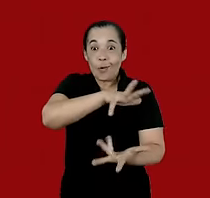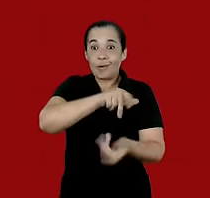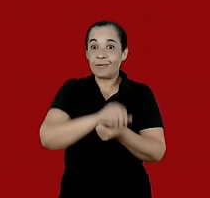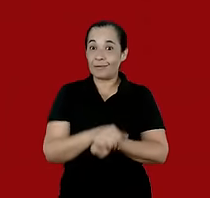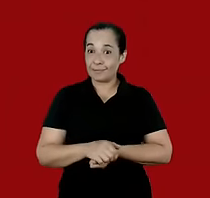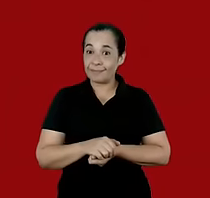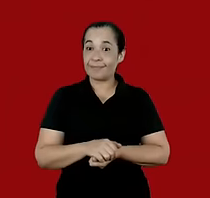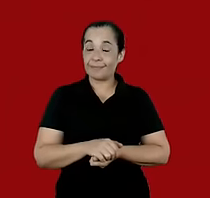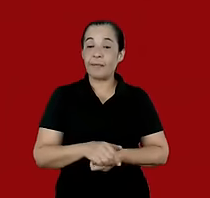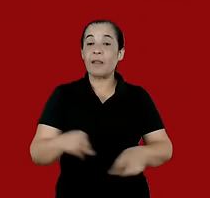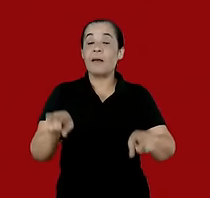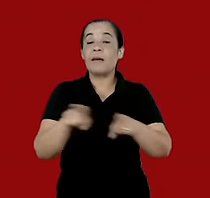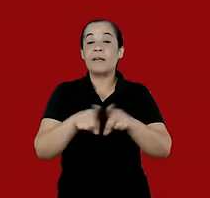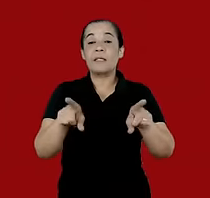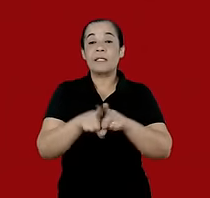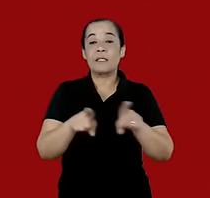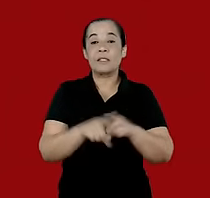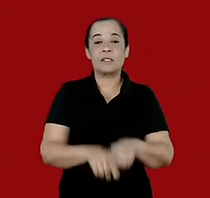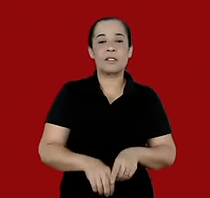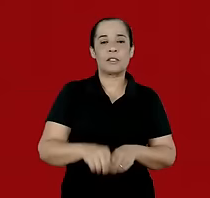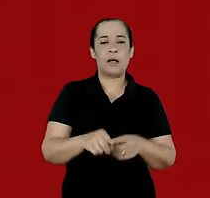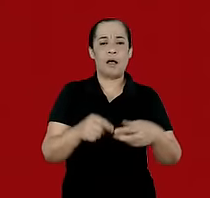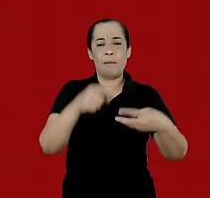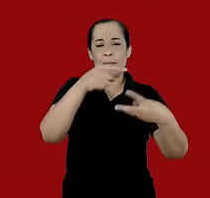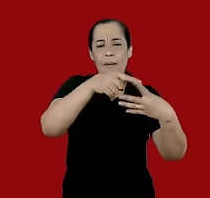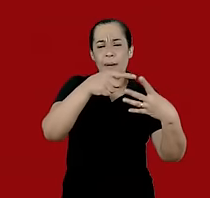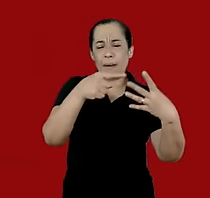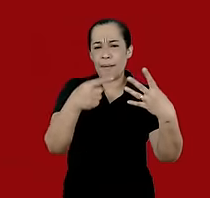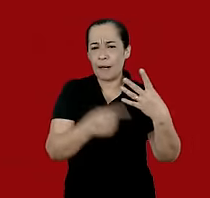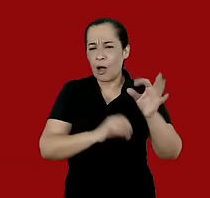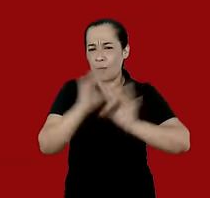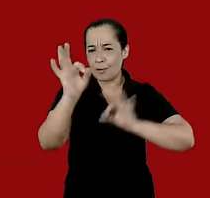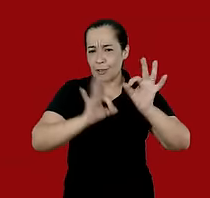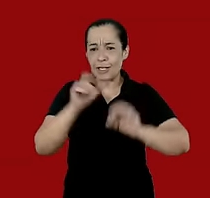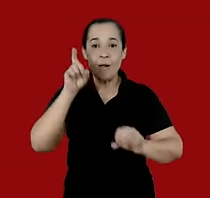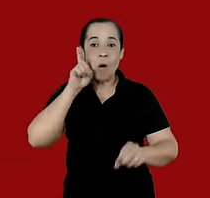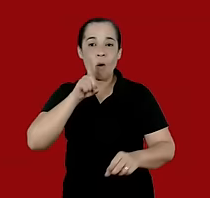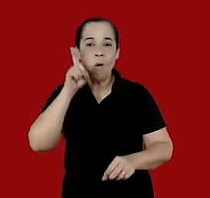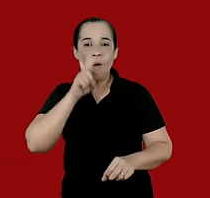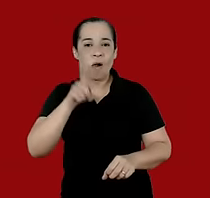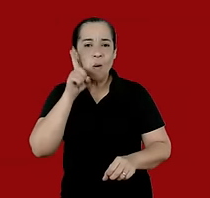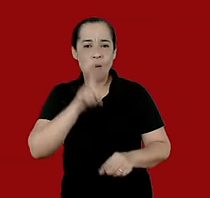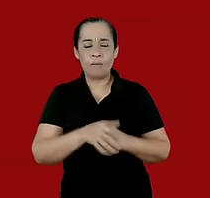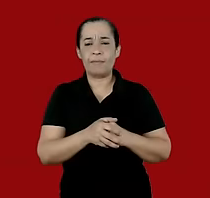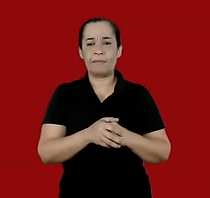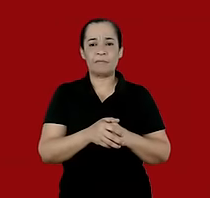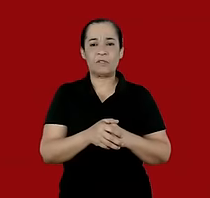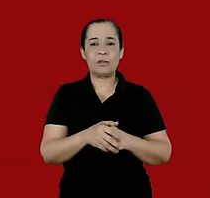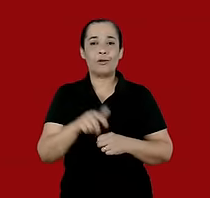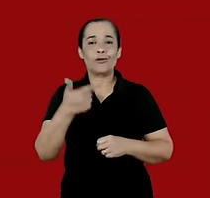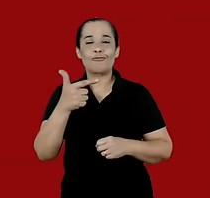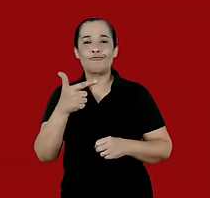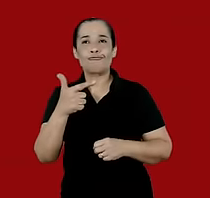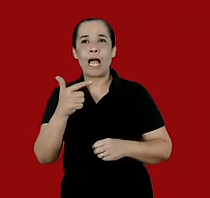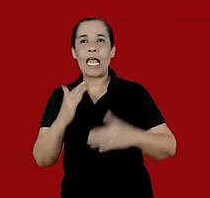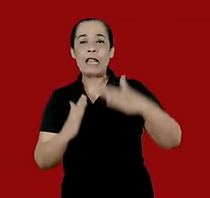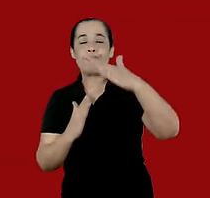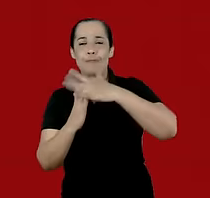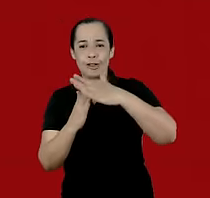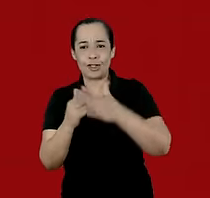do de chips o programa e e os programas americanos todos eles são open-ended significa que não tem limite de gastos né ele